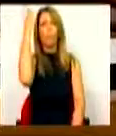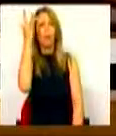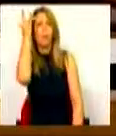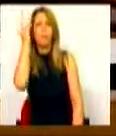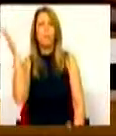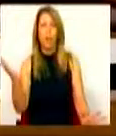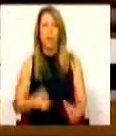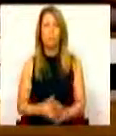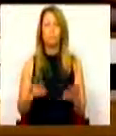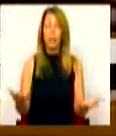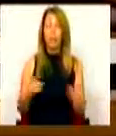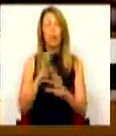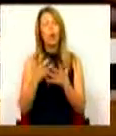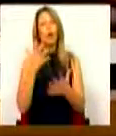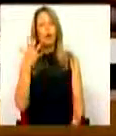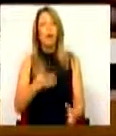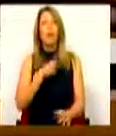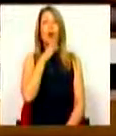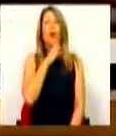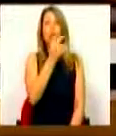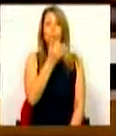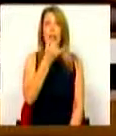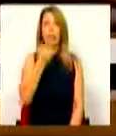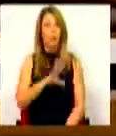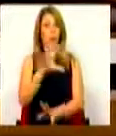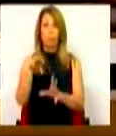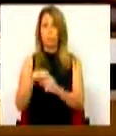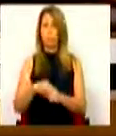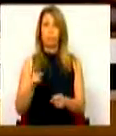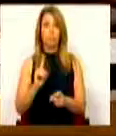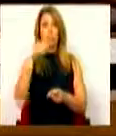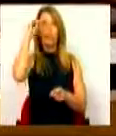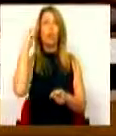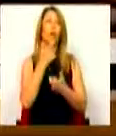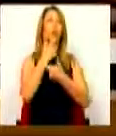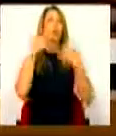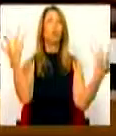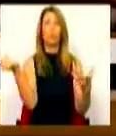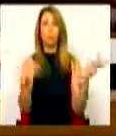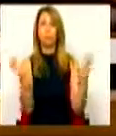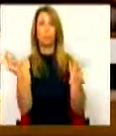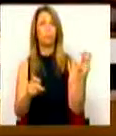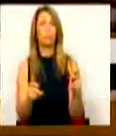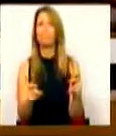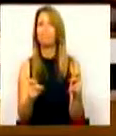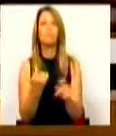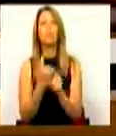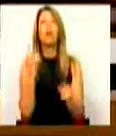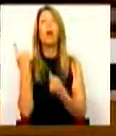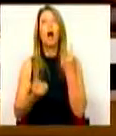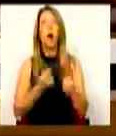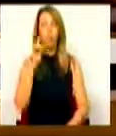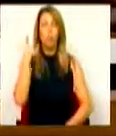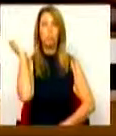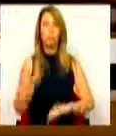do Ferrovia 2020 não integrou todas as dificuldades que foram surgindo, até porque muitas delas revelaram-se